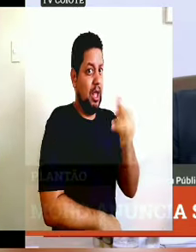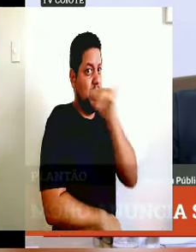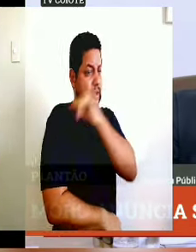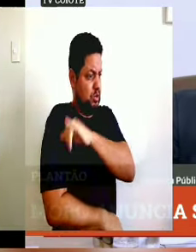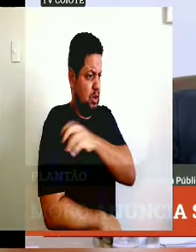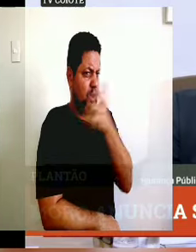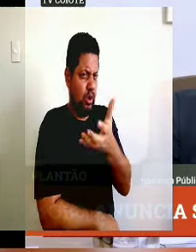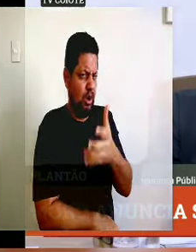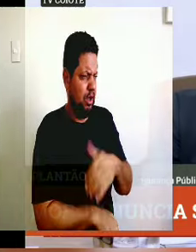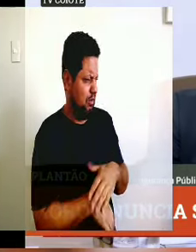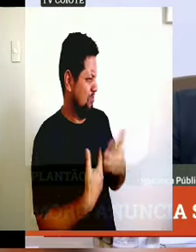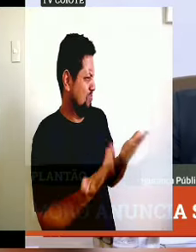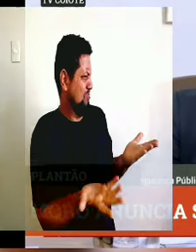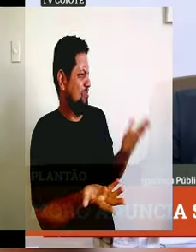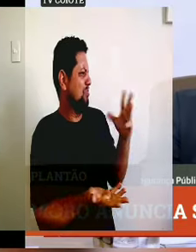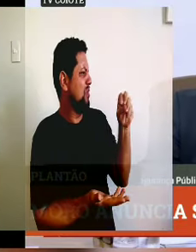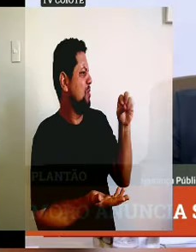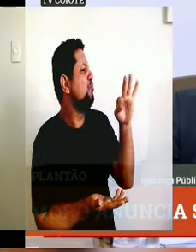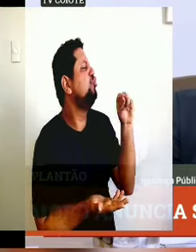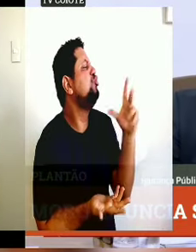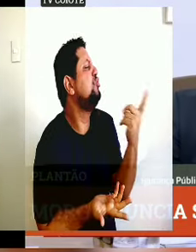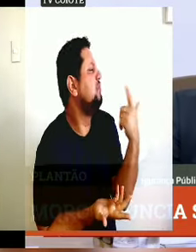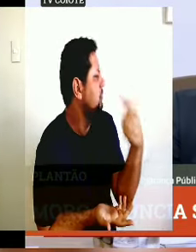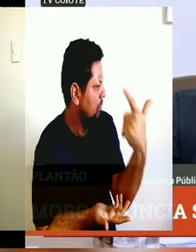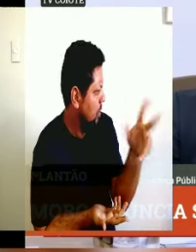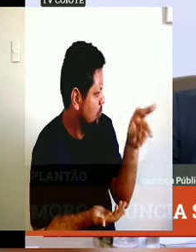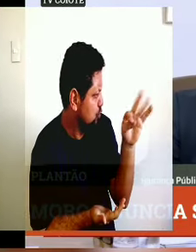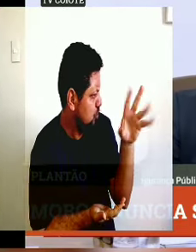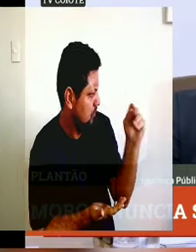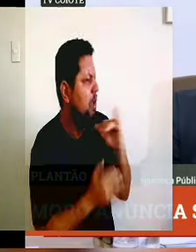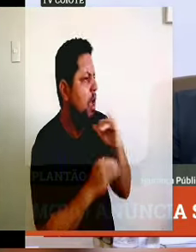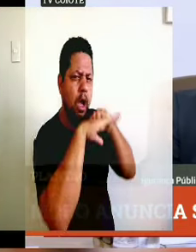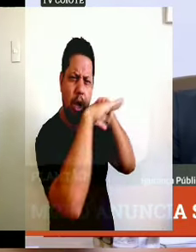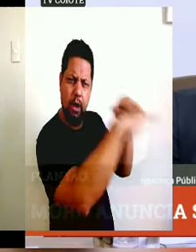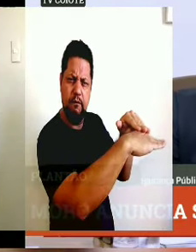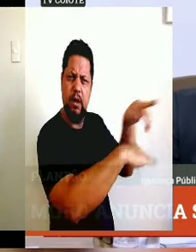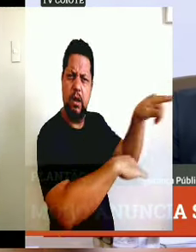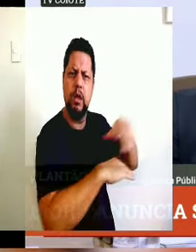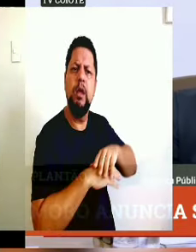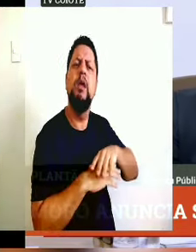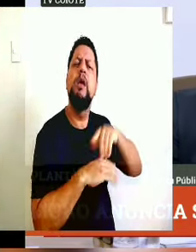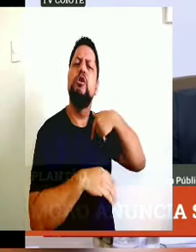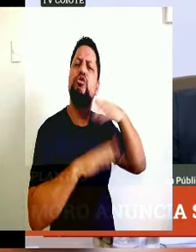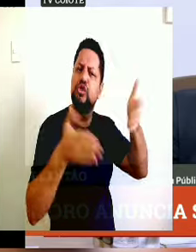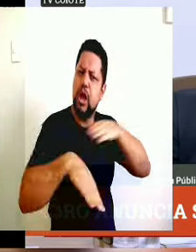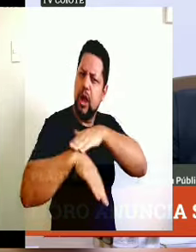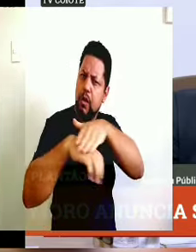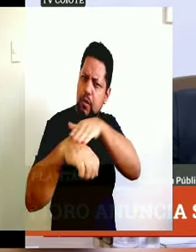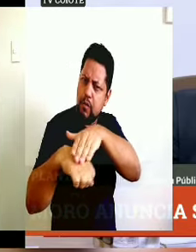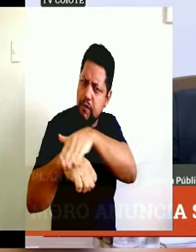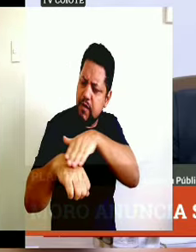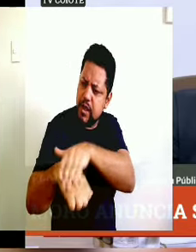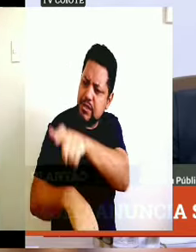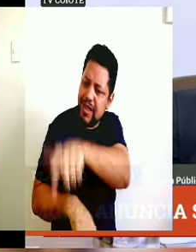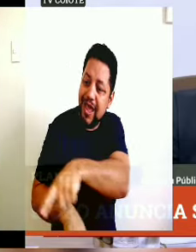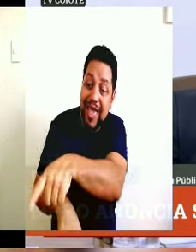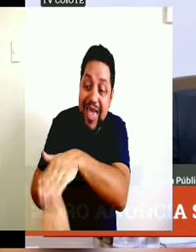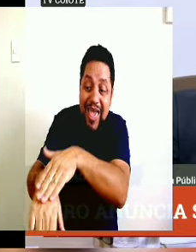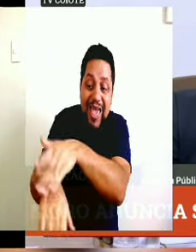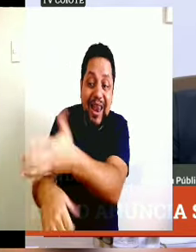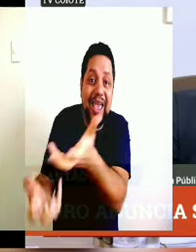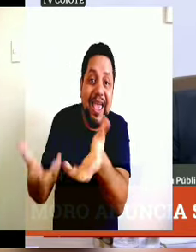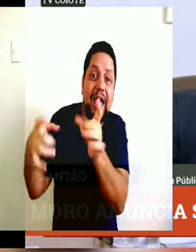Sinceramente, não havia nenhum motivo para essa substituição. Mas conversando com o superintendente em questão, ele queria sair do